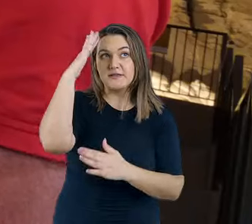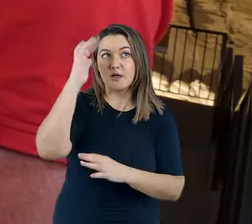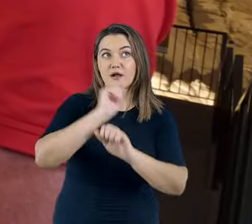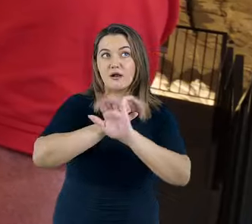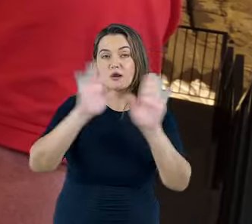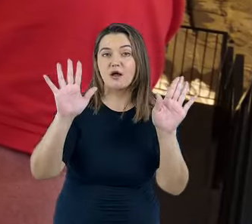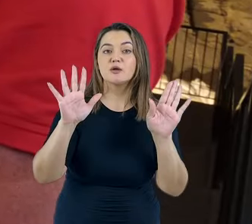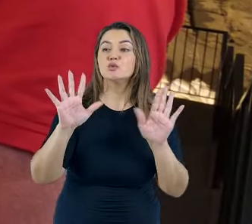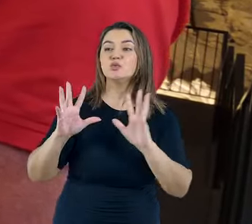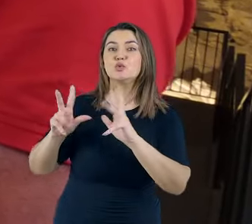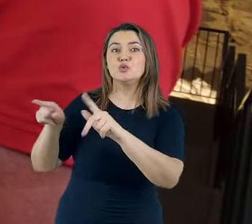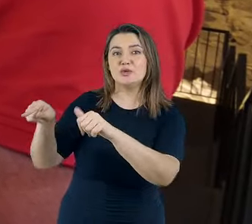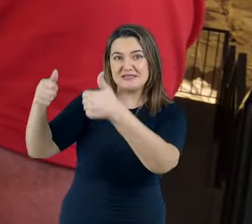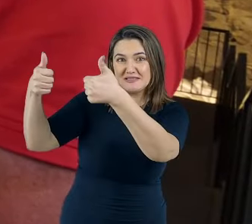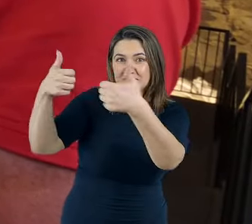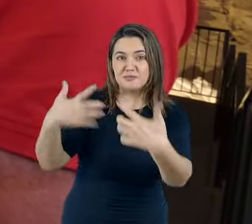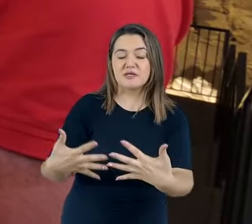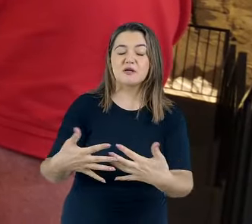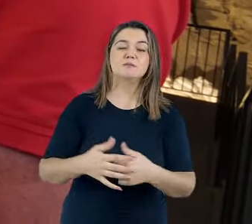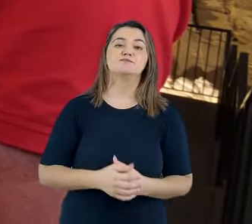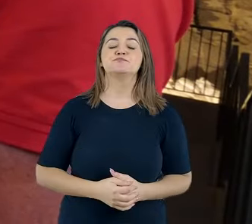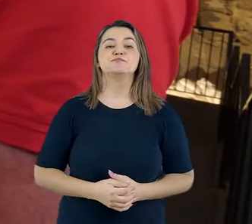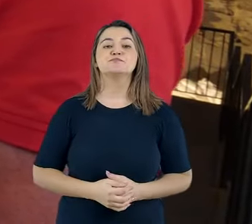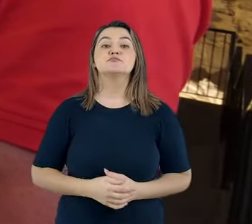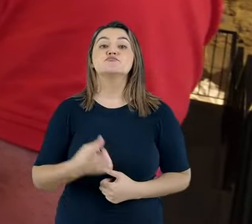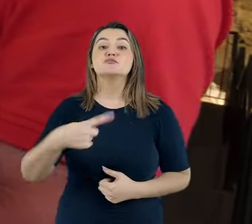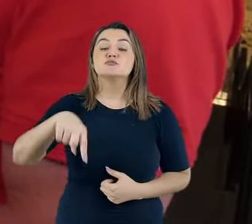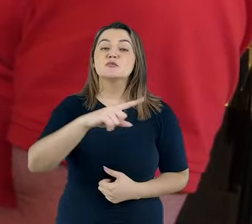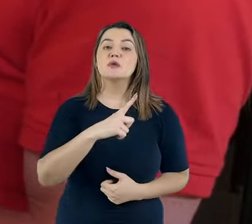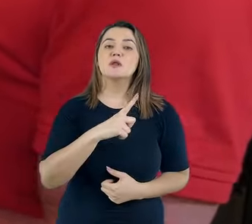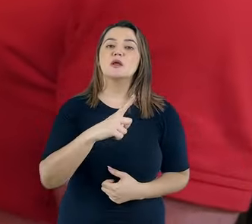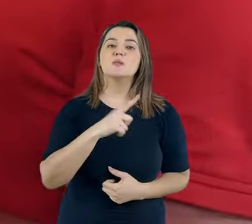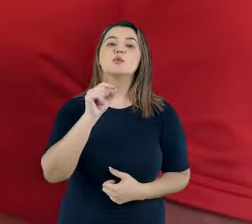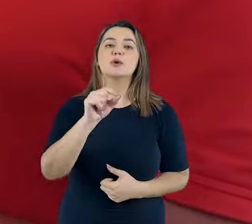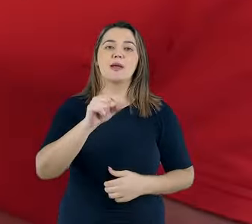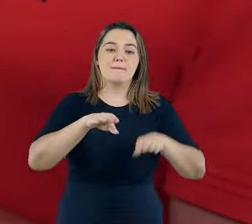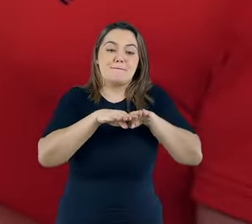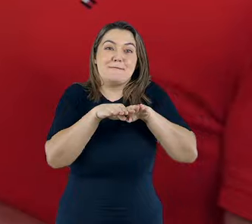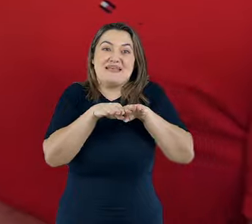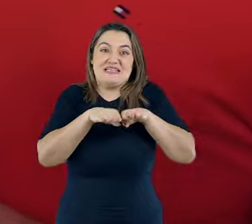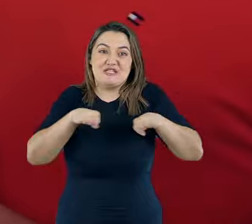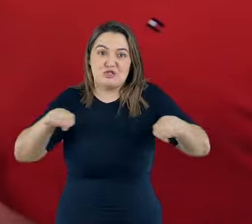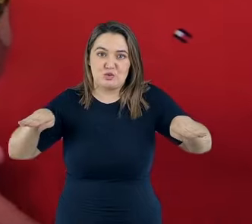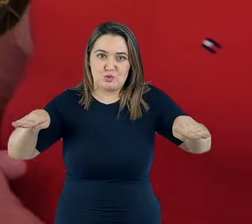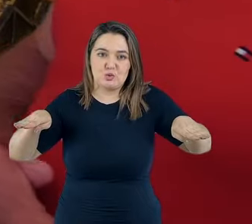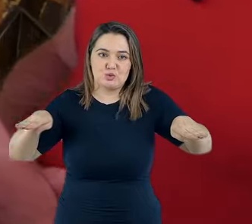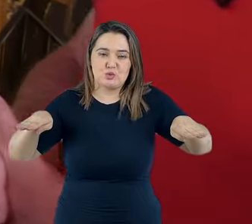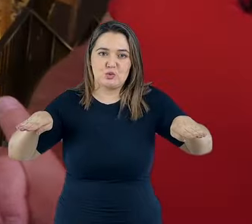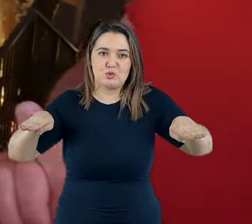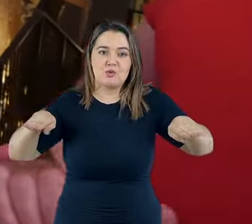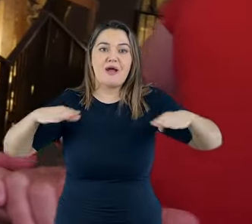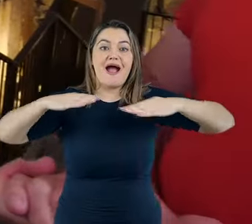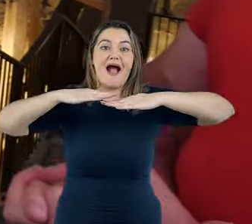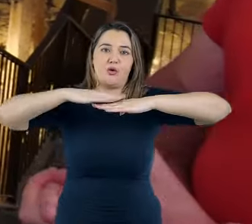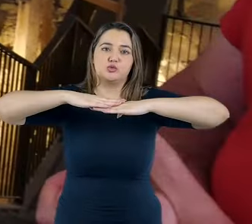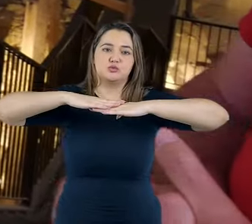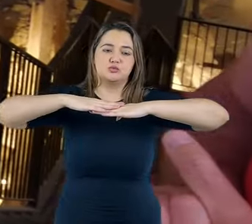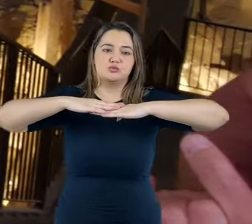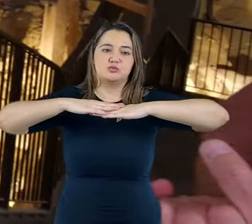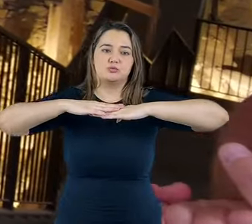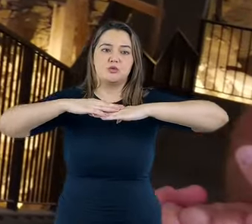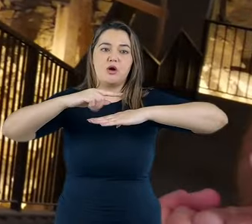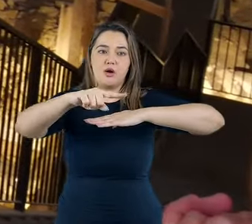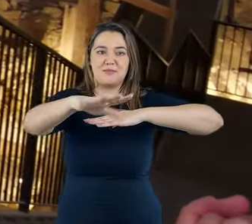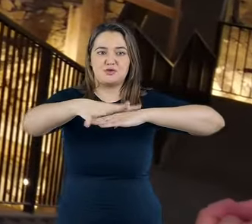casa entenda tudo que o professor Ariel falou aqui, perceba que nós temos o piso dessa prisão mais ou menos na